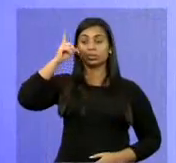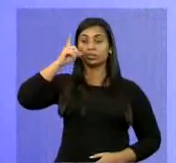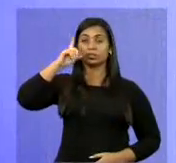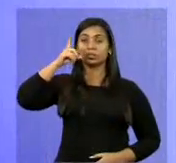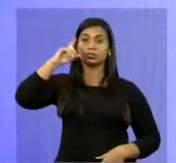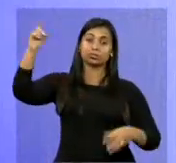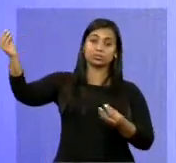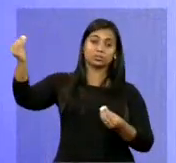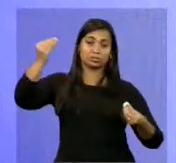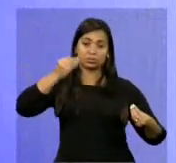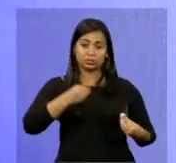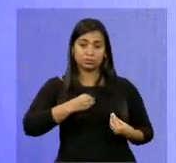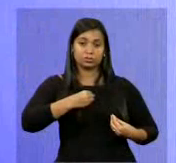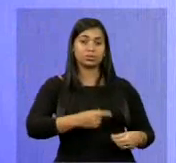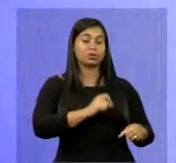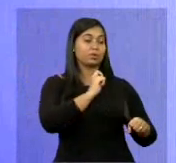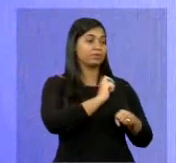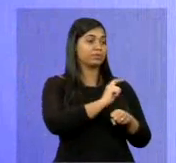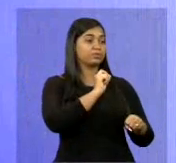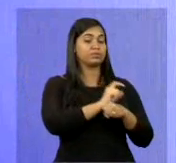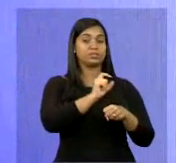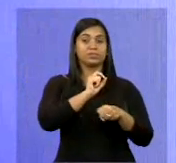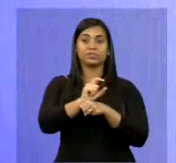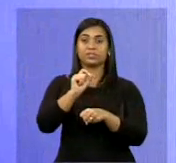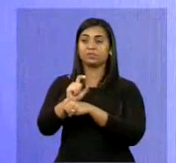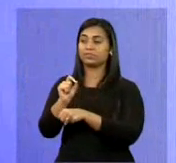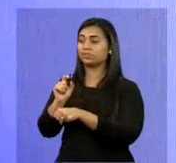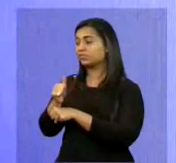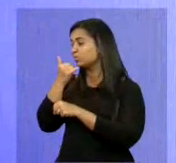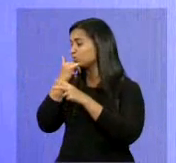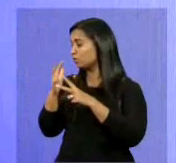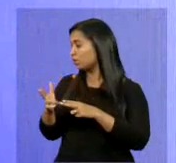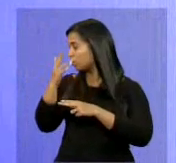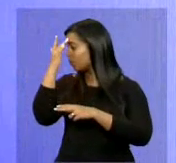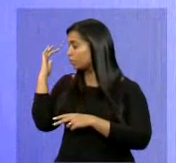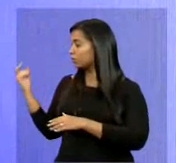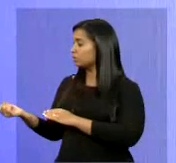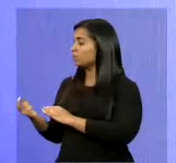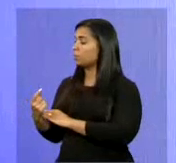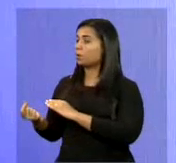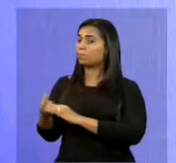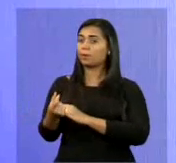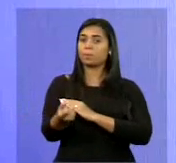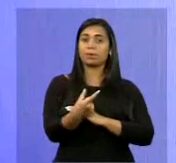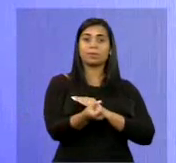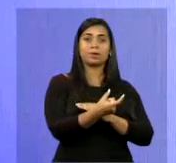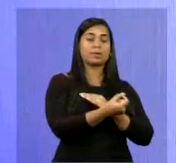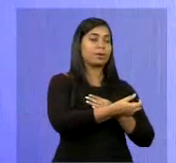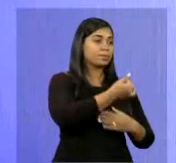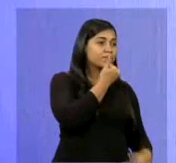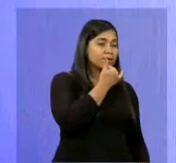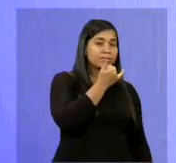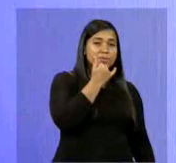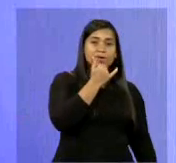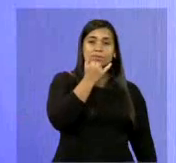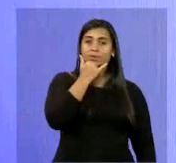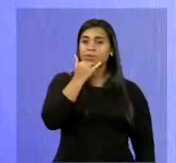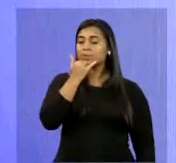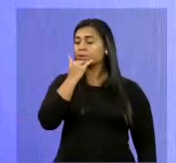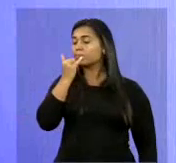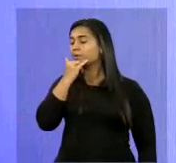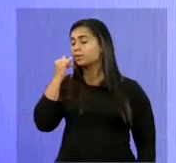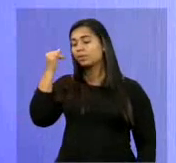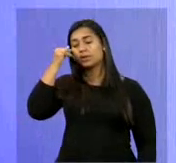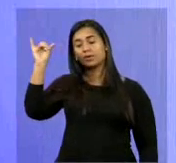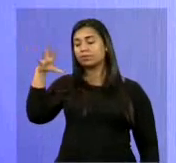O pão nosso de cada dia nos dai hoje, perdoai as nossas ofensas, assim como nós perdoamos a quem